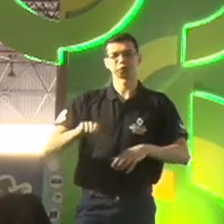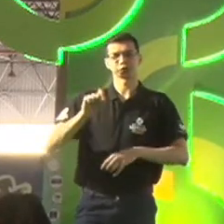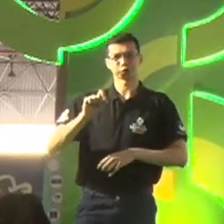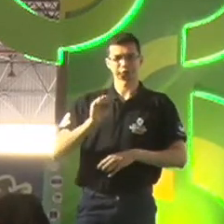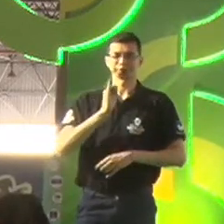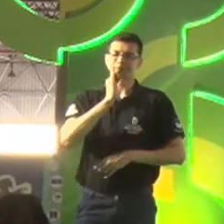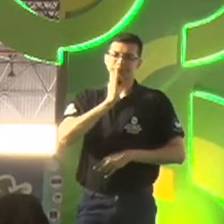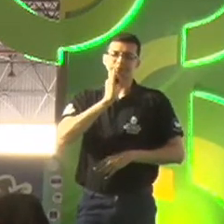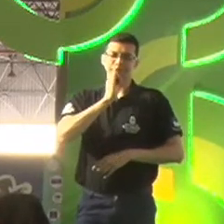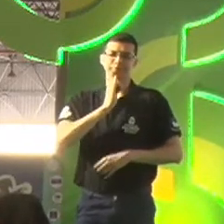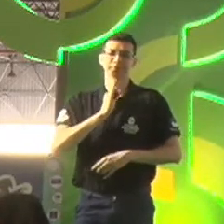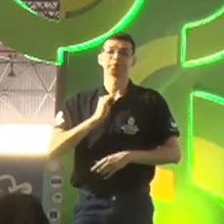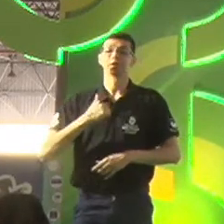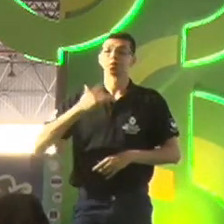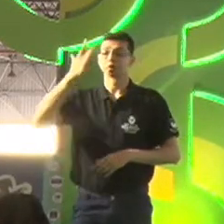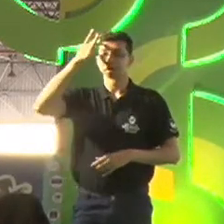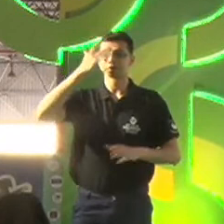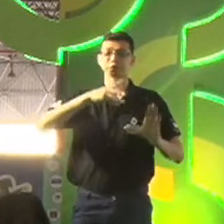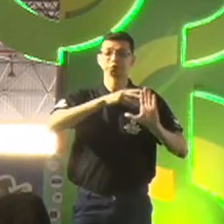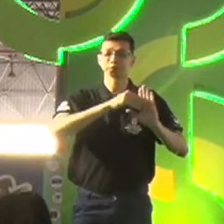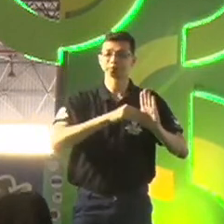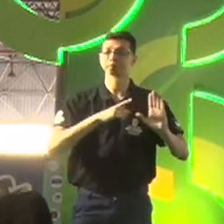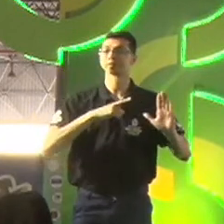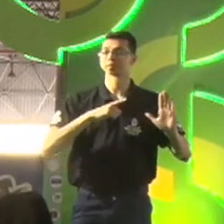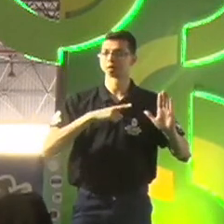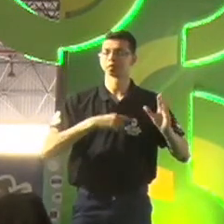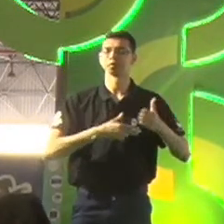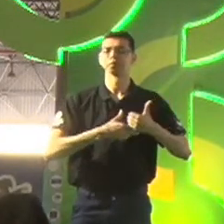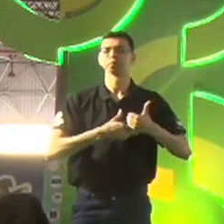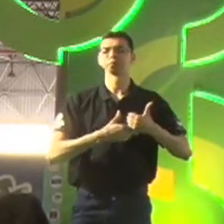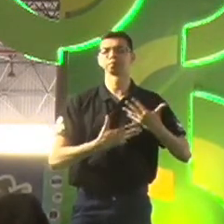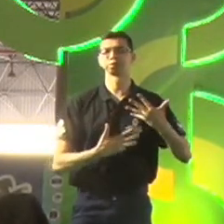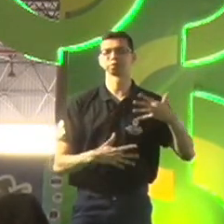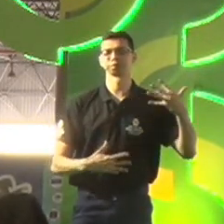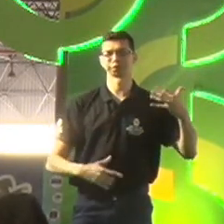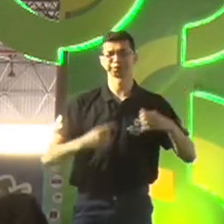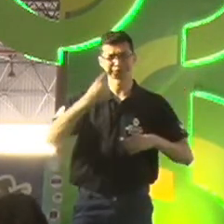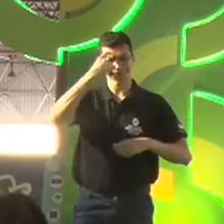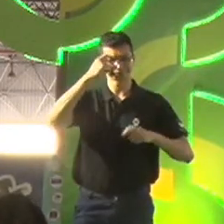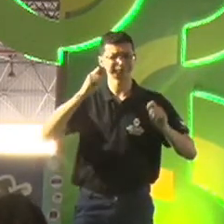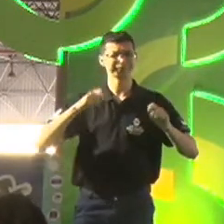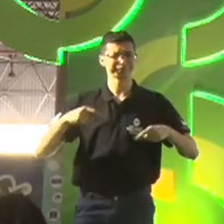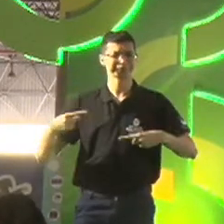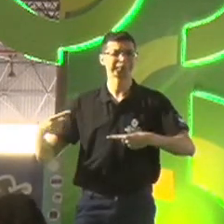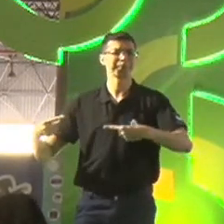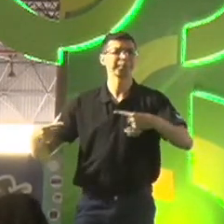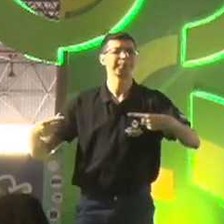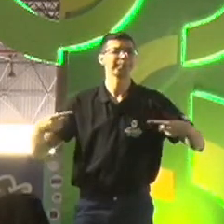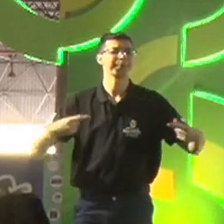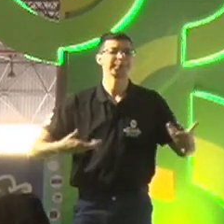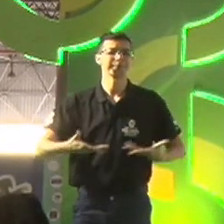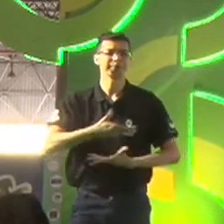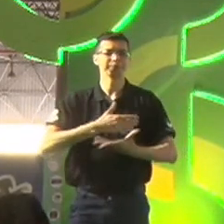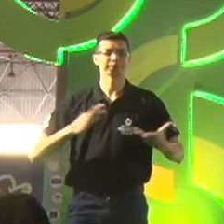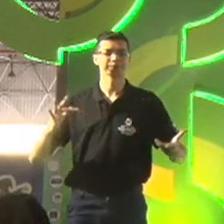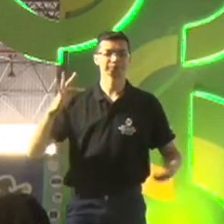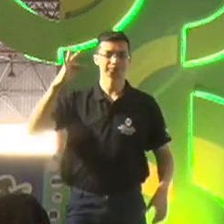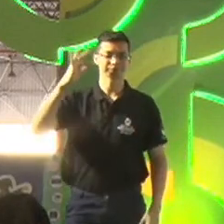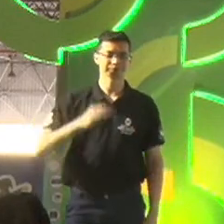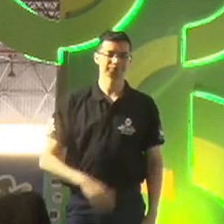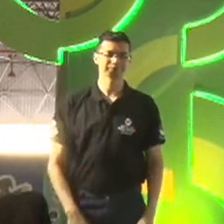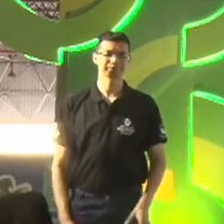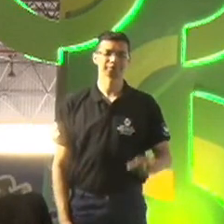algo que tem muito conteúdo a gente discutir e se pensar no futuro inclusive se eu lembrei que